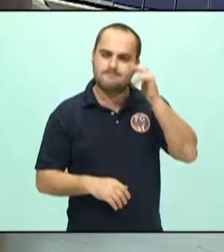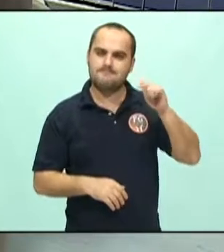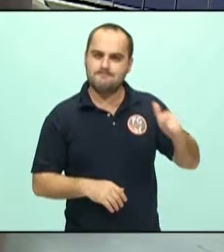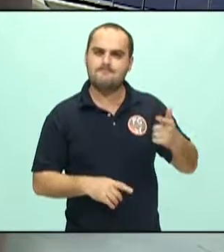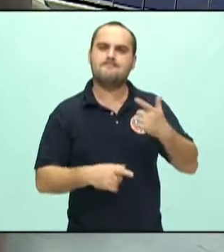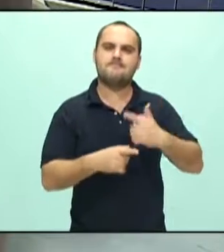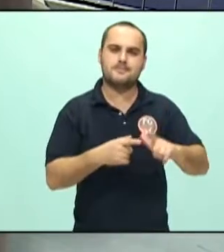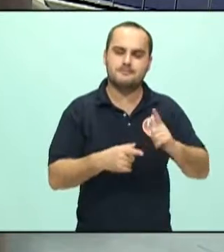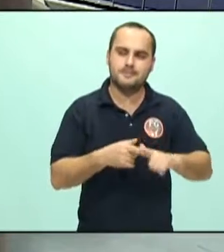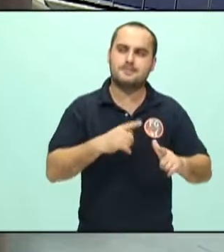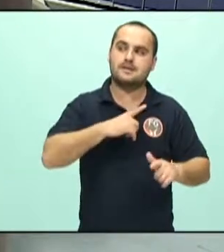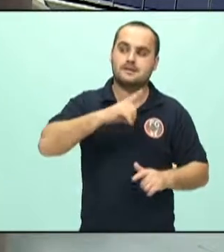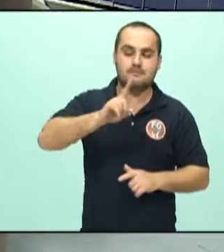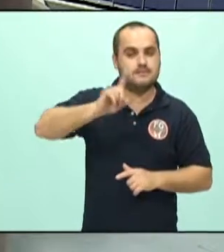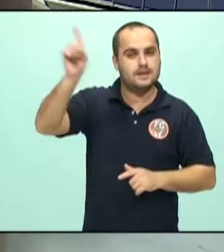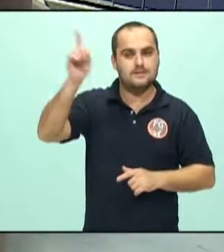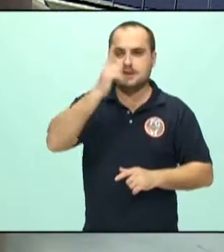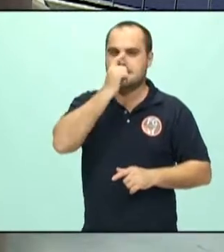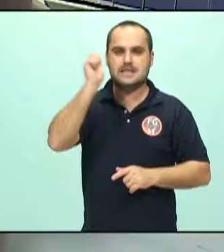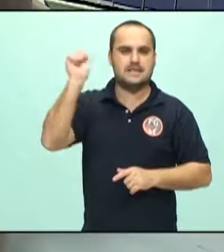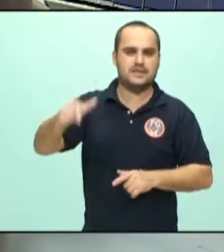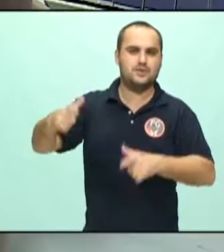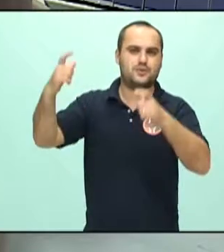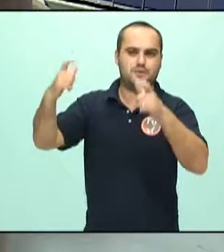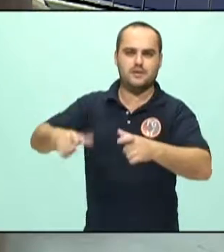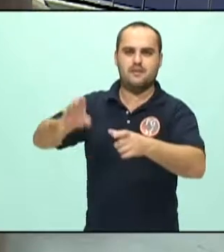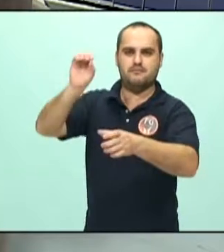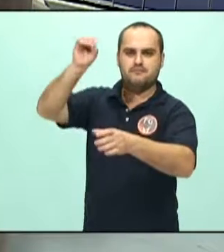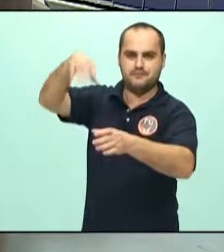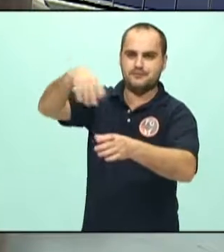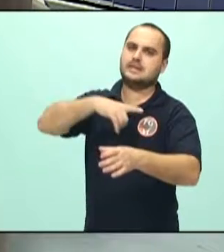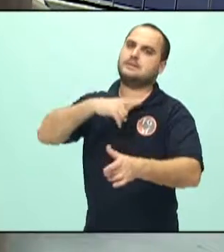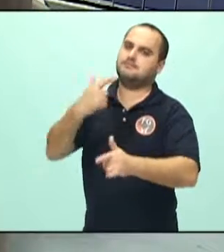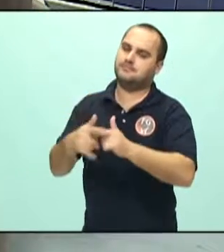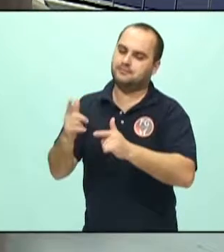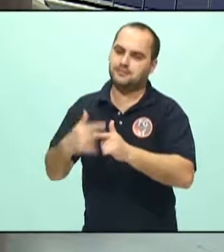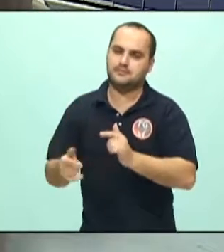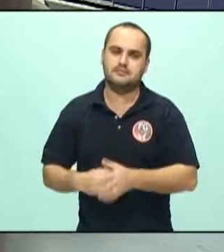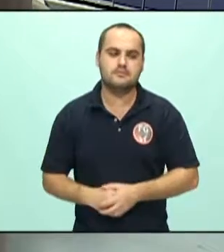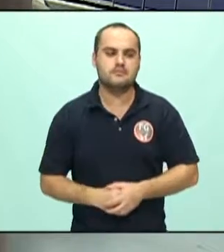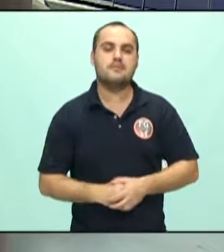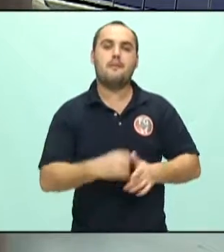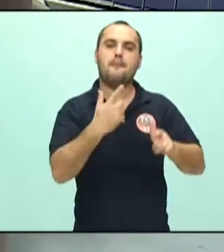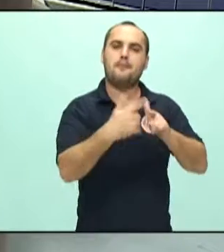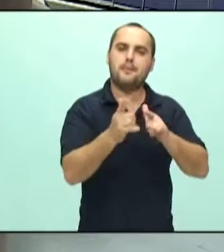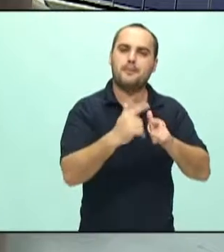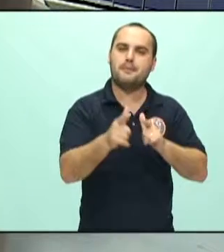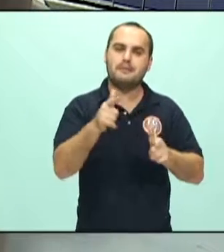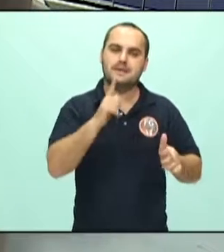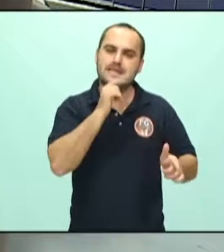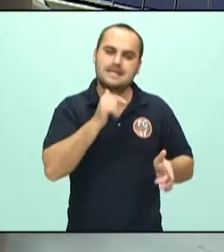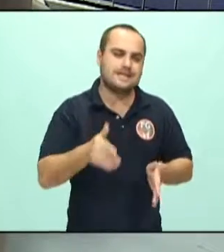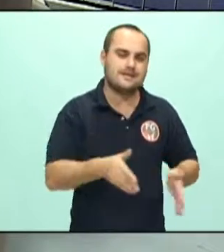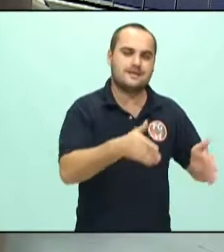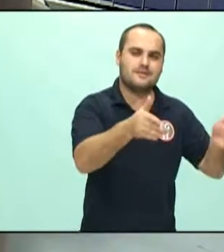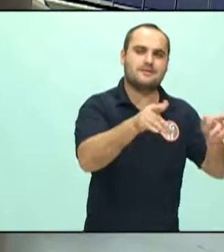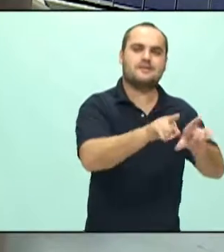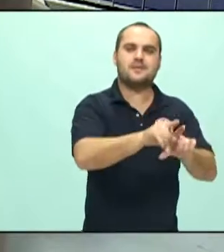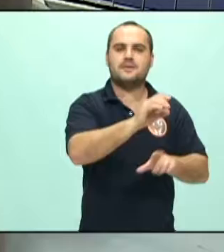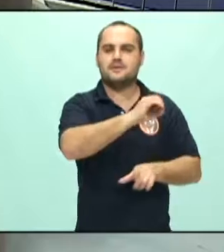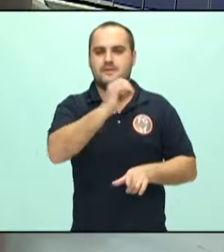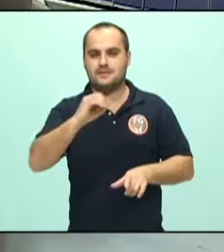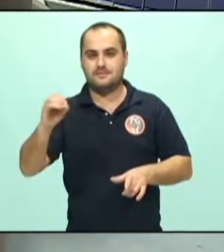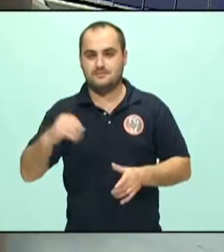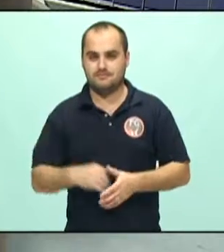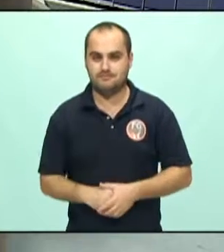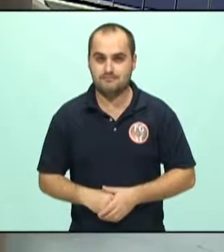e também a afetam rio o oceano e para a fabricação da garrafa pet por exemplo